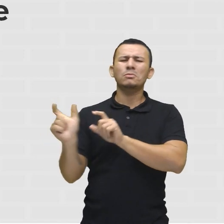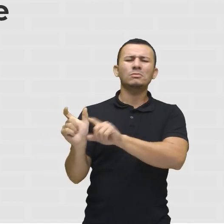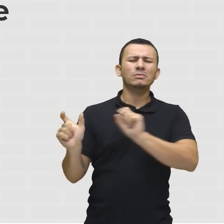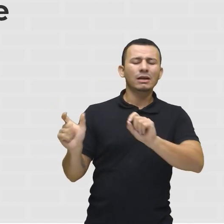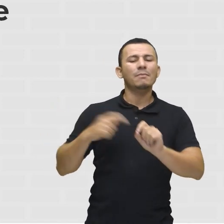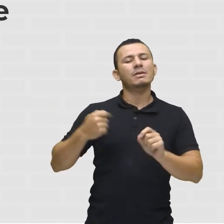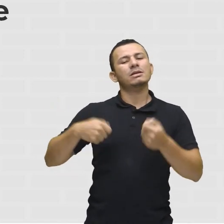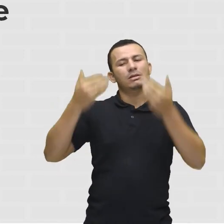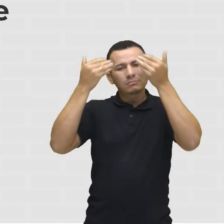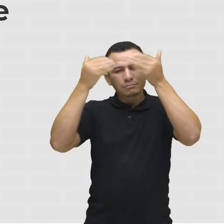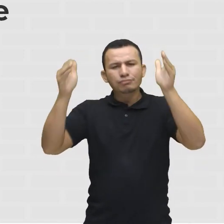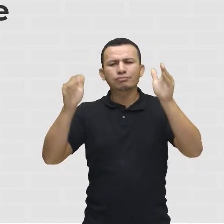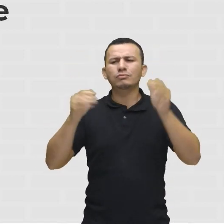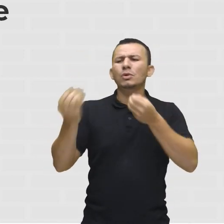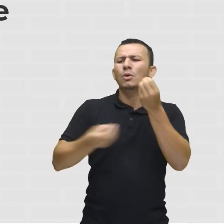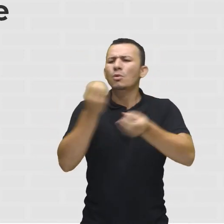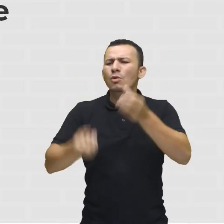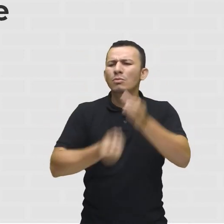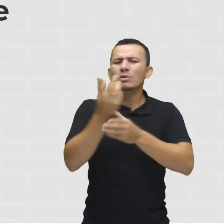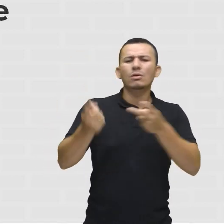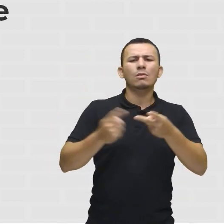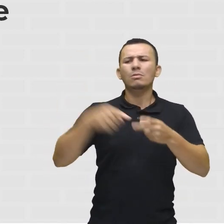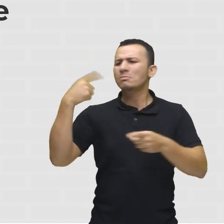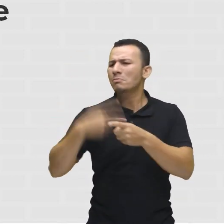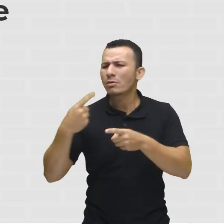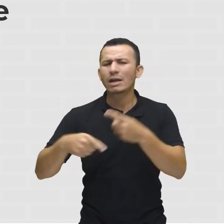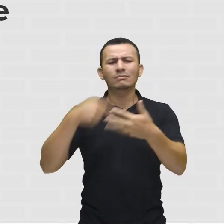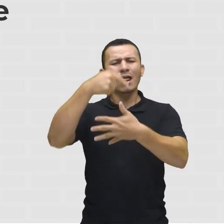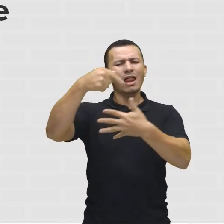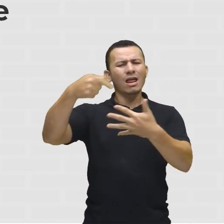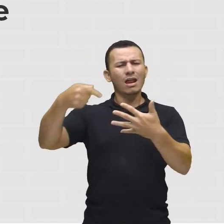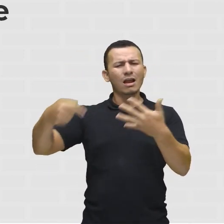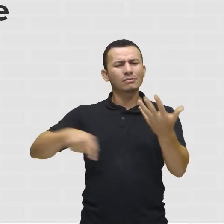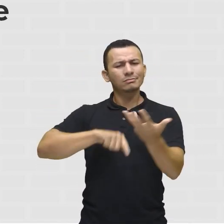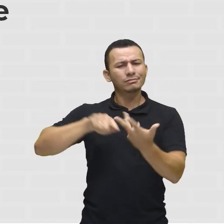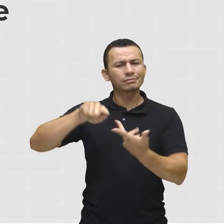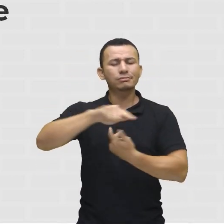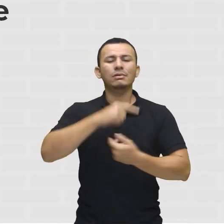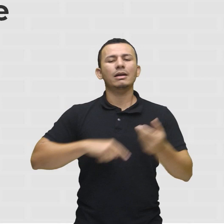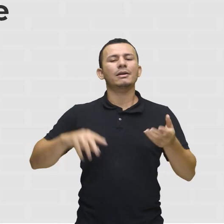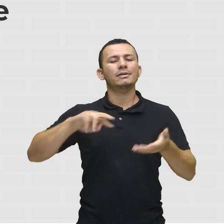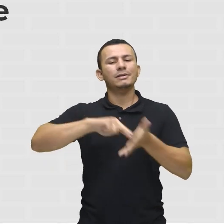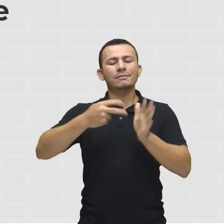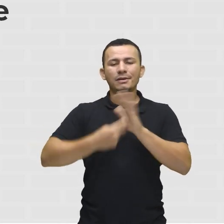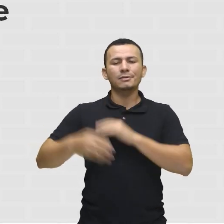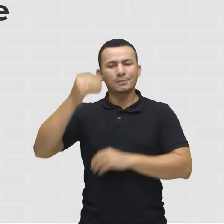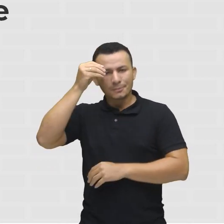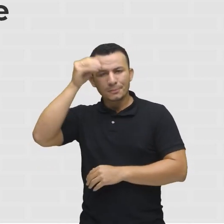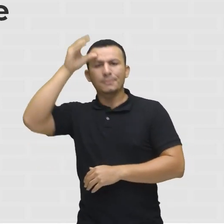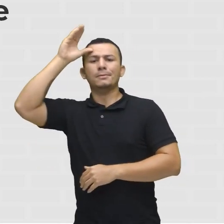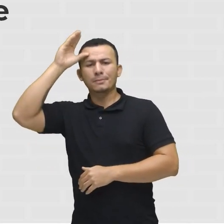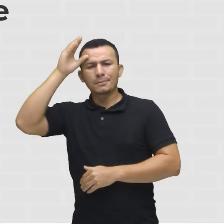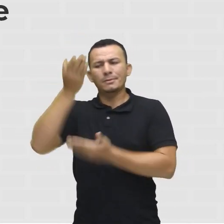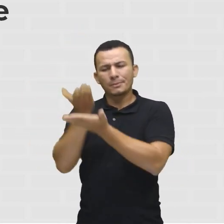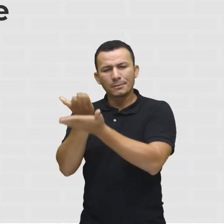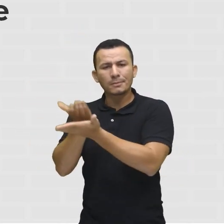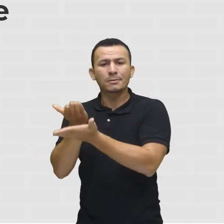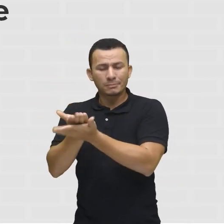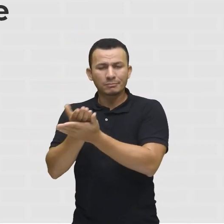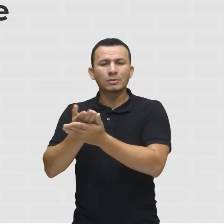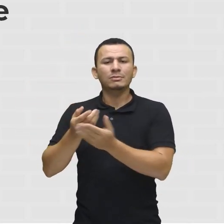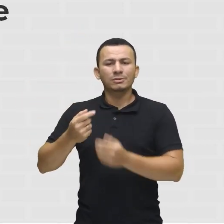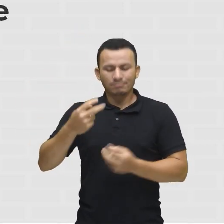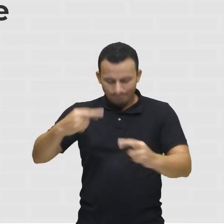eu falei, eu tenho que saber a origem, como surgiu, por que surgiu, e isso vai agregando conhecimentos. Então, é desenvolver o senso de